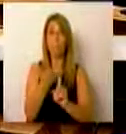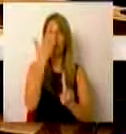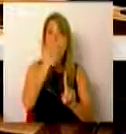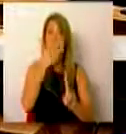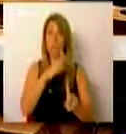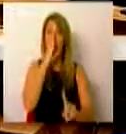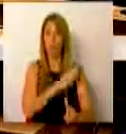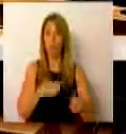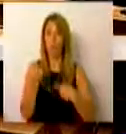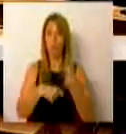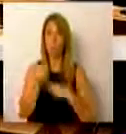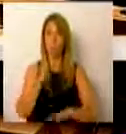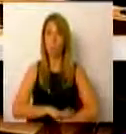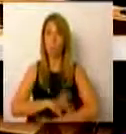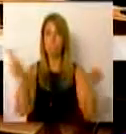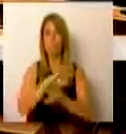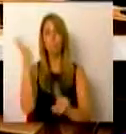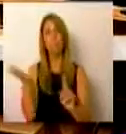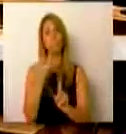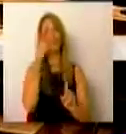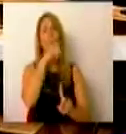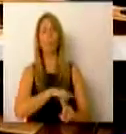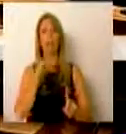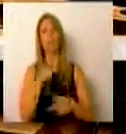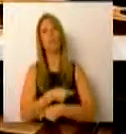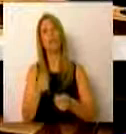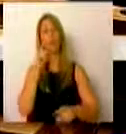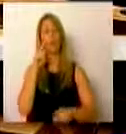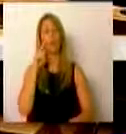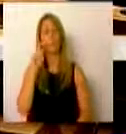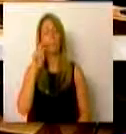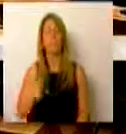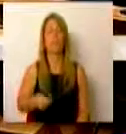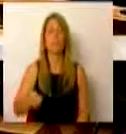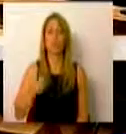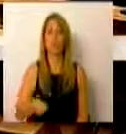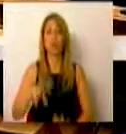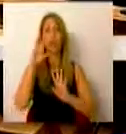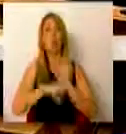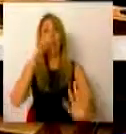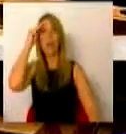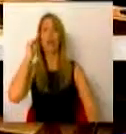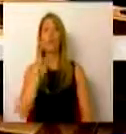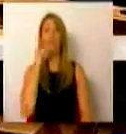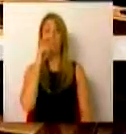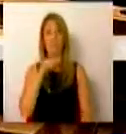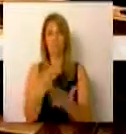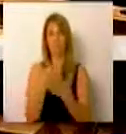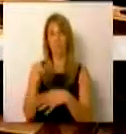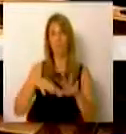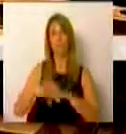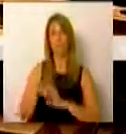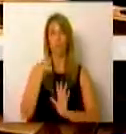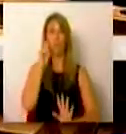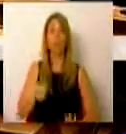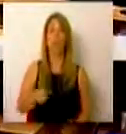comerciais dos distribuidores de seguros. O regime de aconselhamento prestado pelos distribuidores de seguros é clarificado, passando